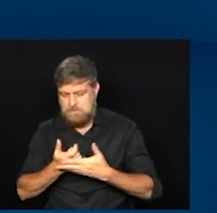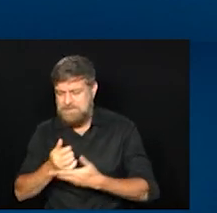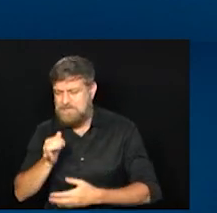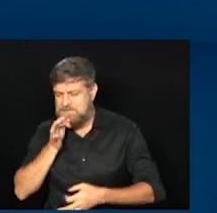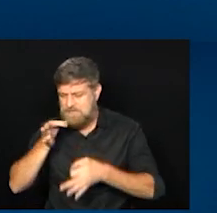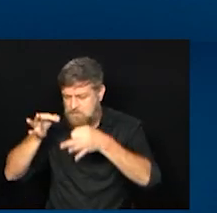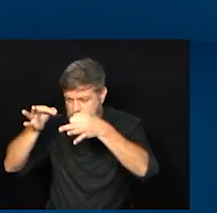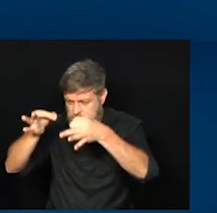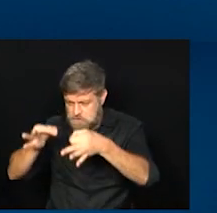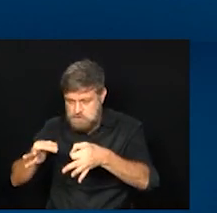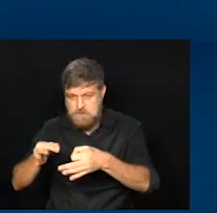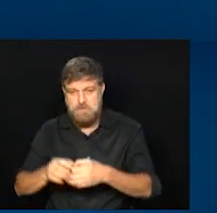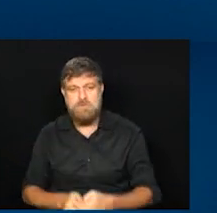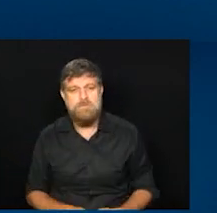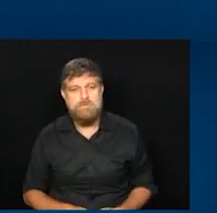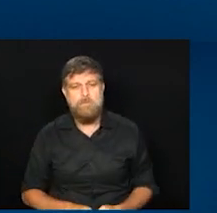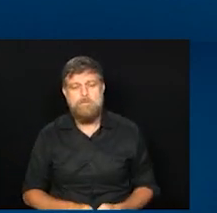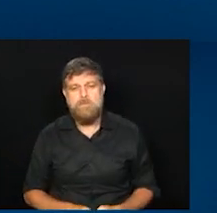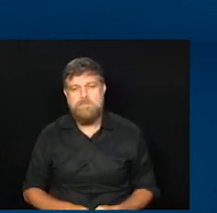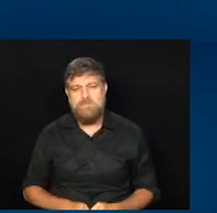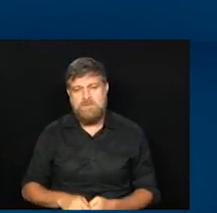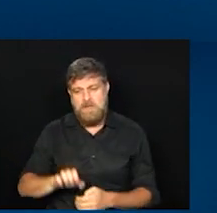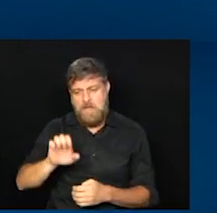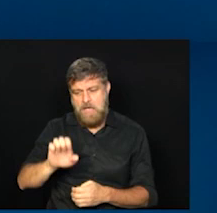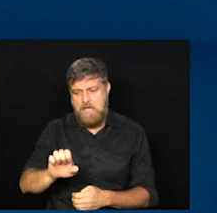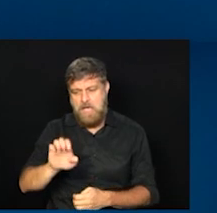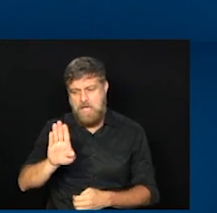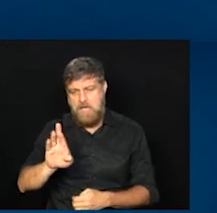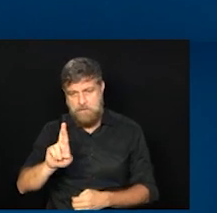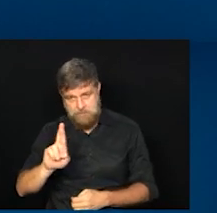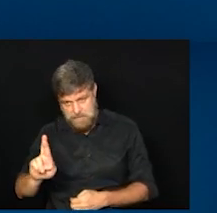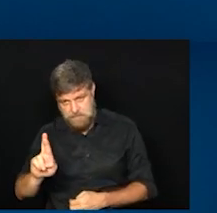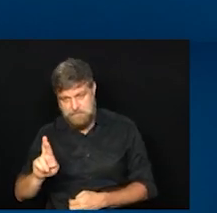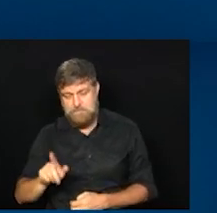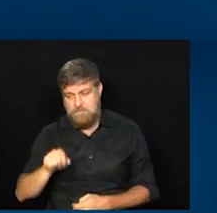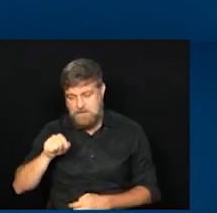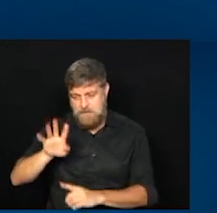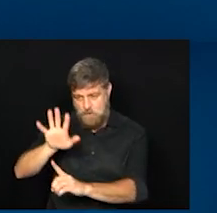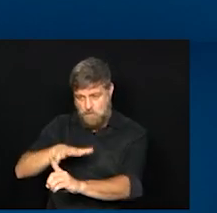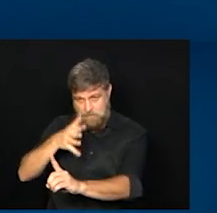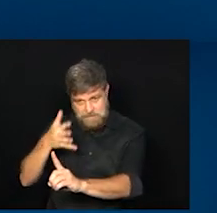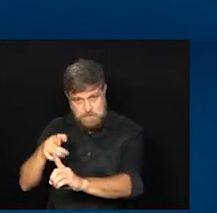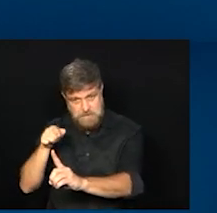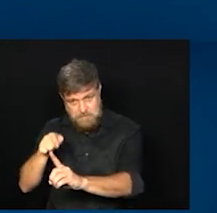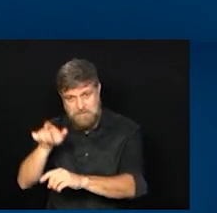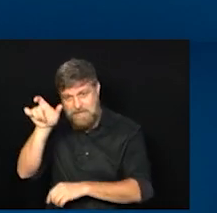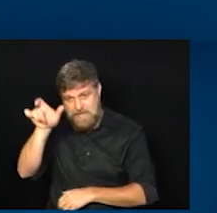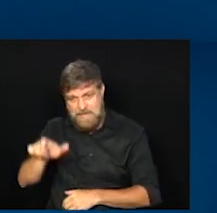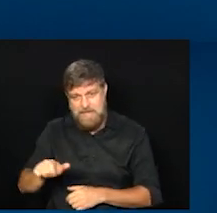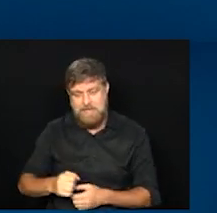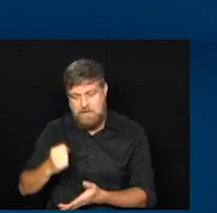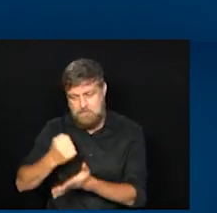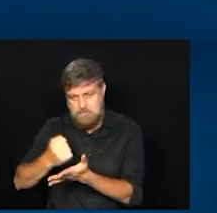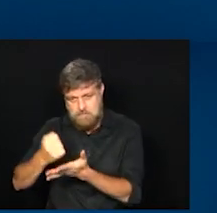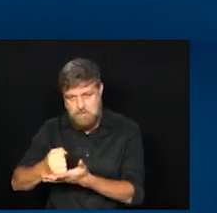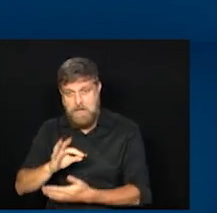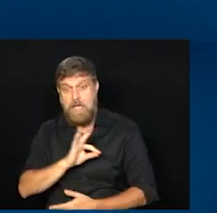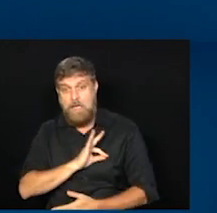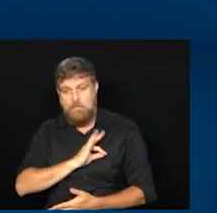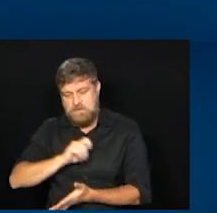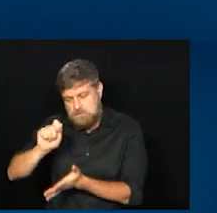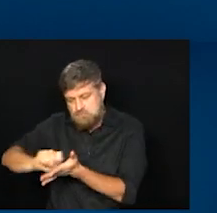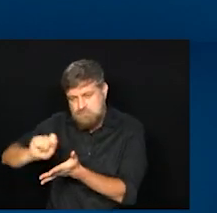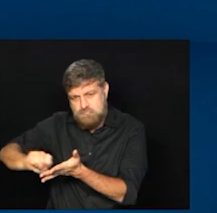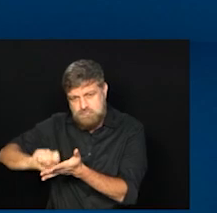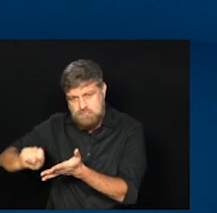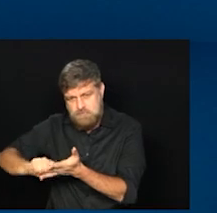Digno General Nelson Santini Júnior a Eber Faneco Nascimento. O homenageado exerce o cargo de escrivão de polícia e está